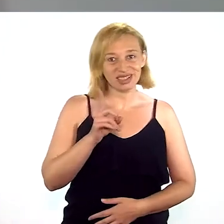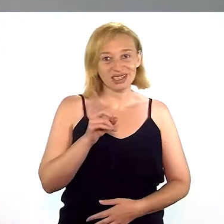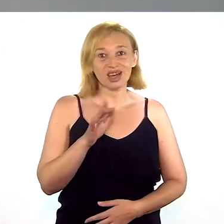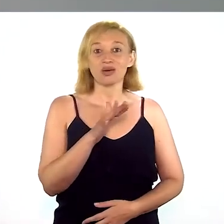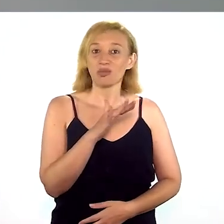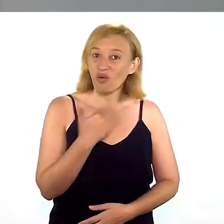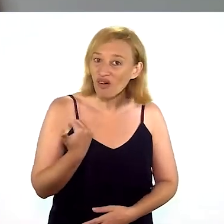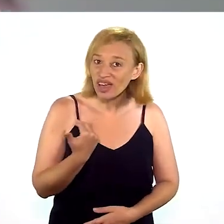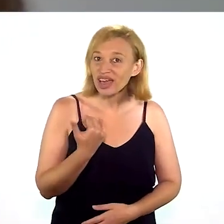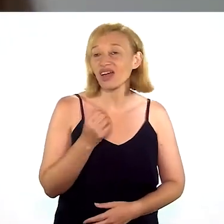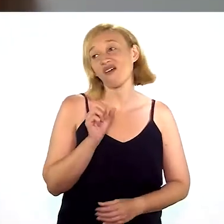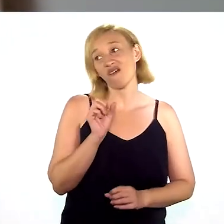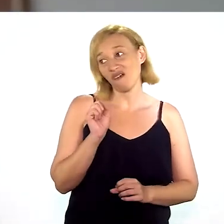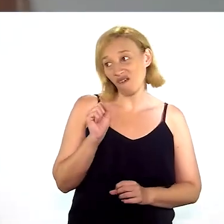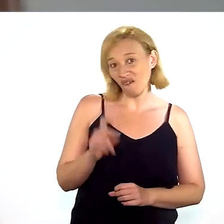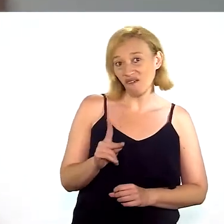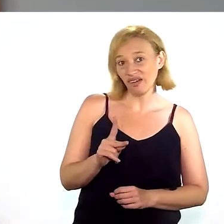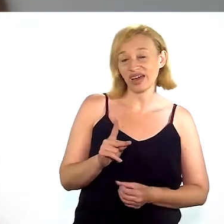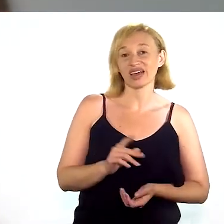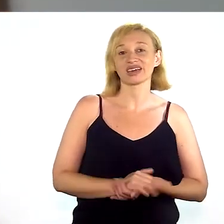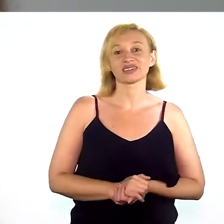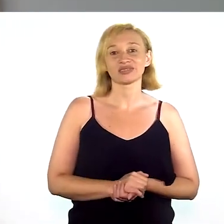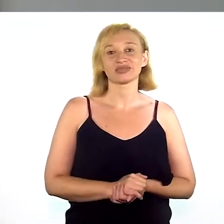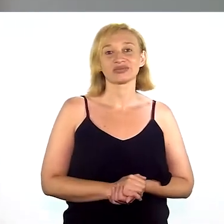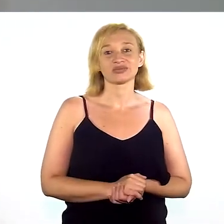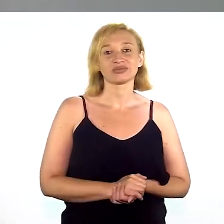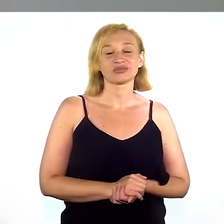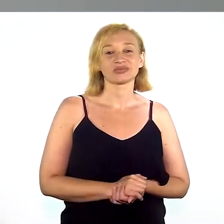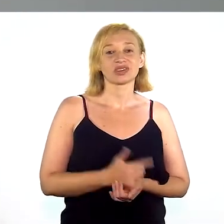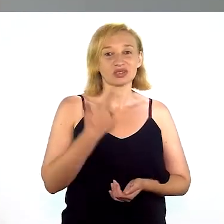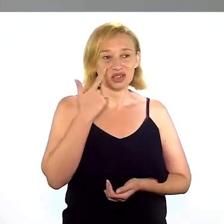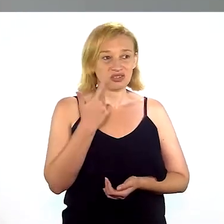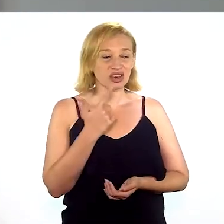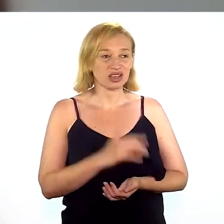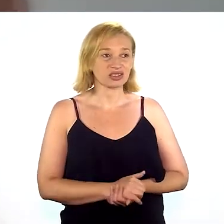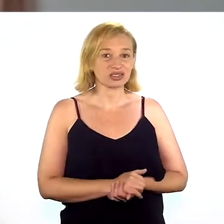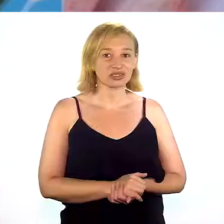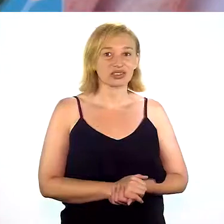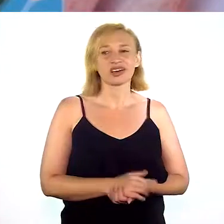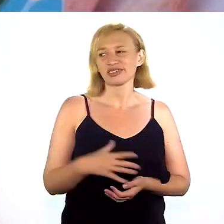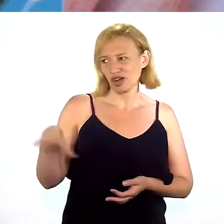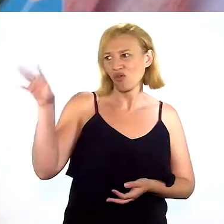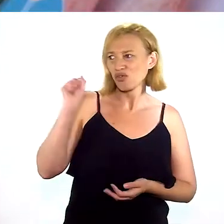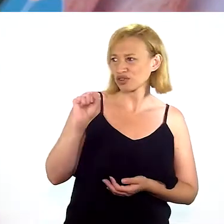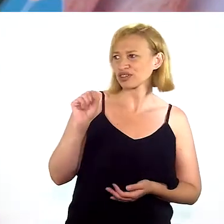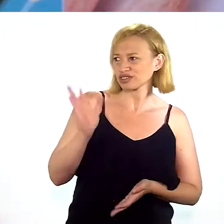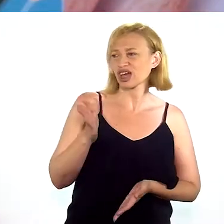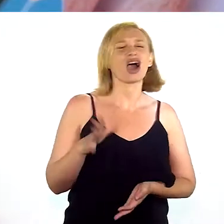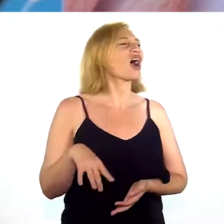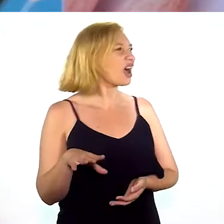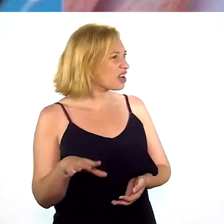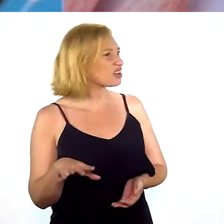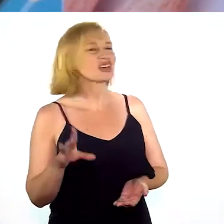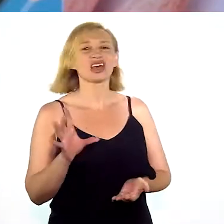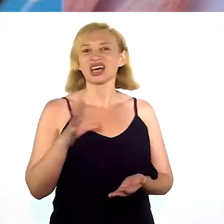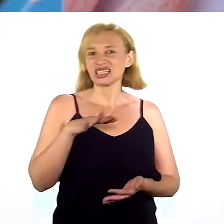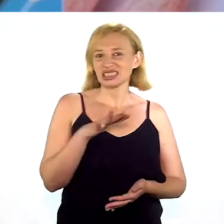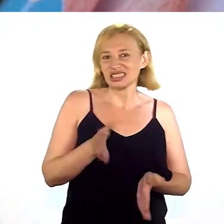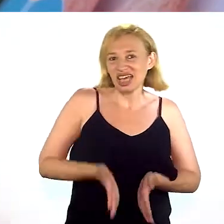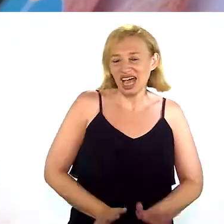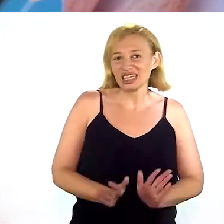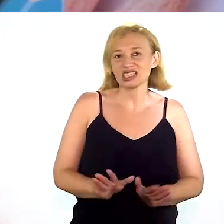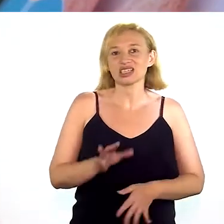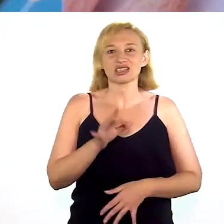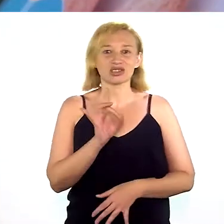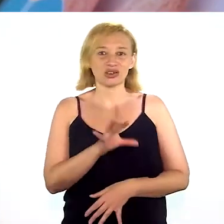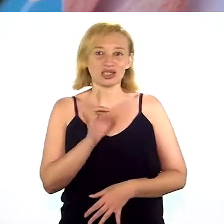sozinho. Pois mas as pessoas... Morrer pode ser, mas você já ouviu nascer... isso? Você já deve ter ouvido isso, né? Das pessoas ouvi falarem... ouvi muito. A gente